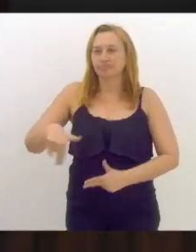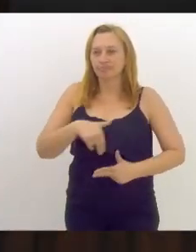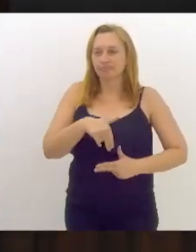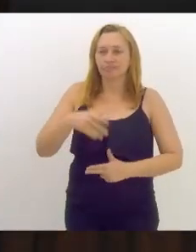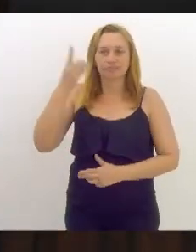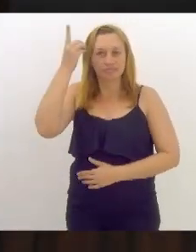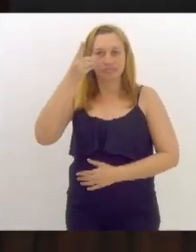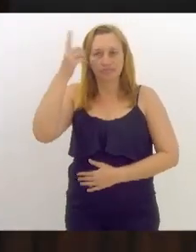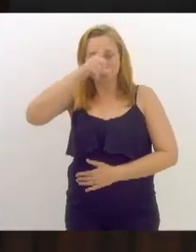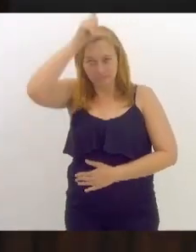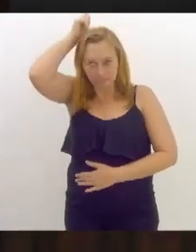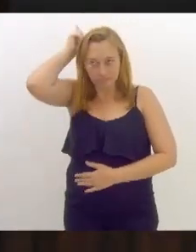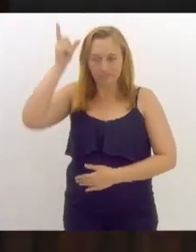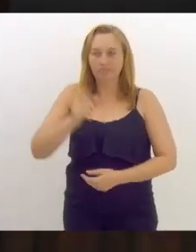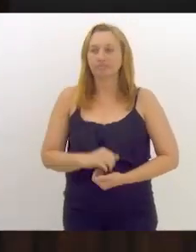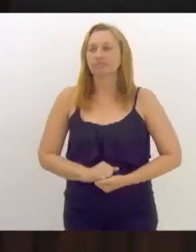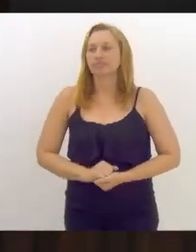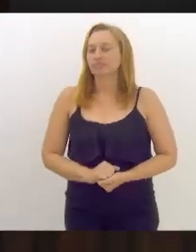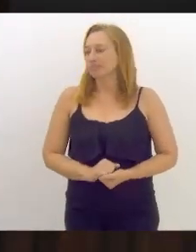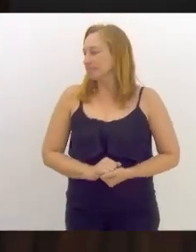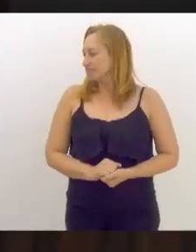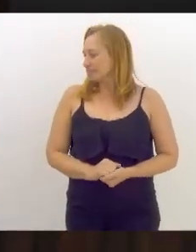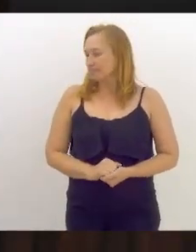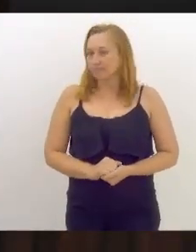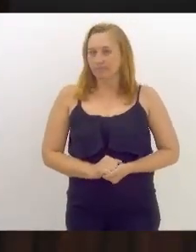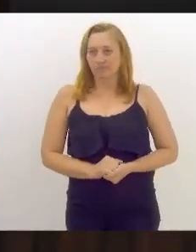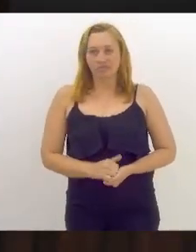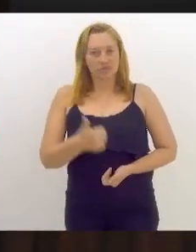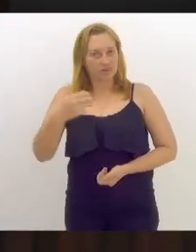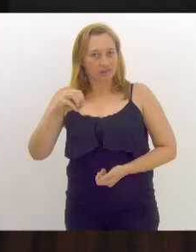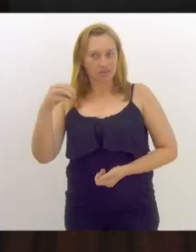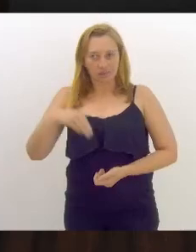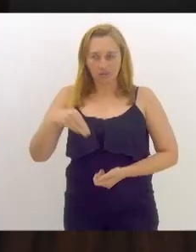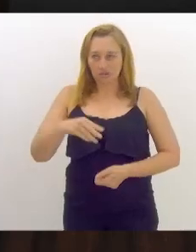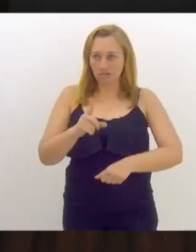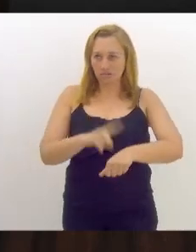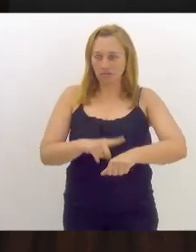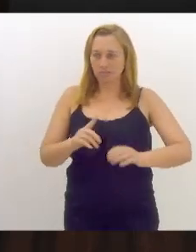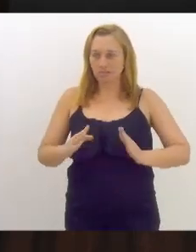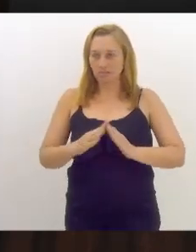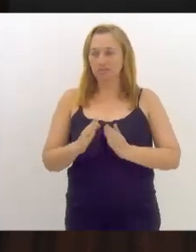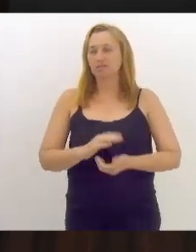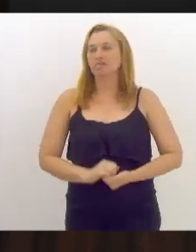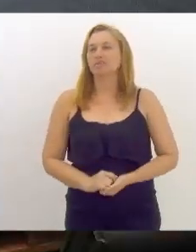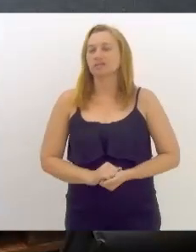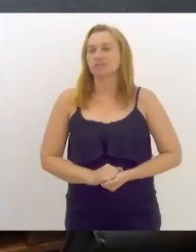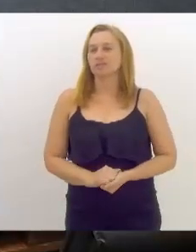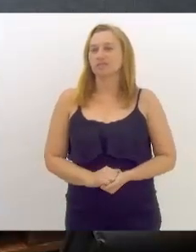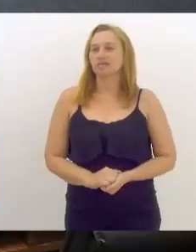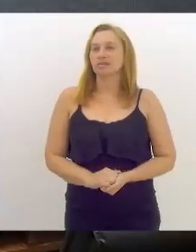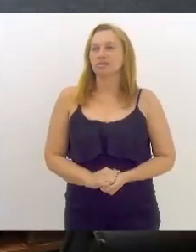inscrito, o nobre deputado Luiz Paulo. Vossa Excelência dispõe de 10 minutos no tempo regimental.